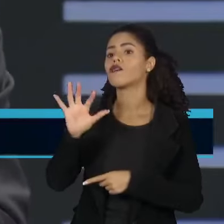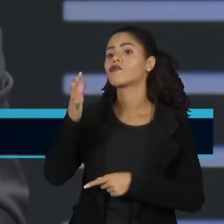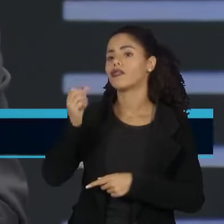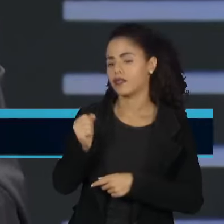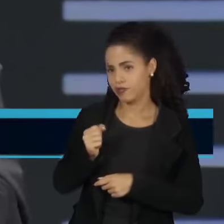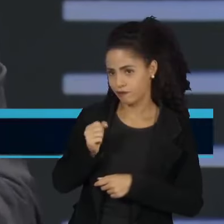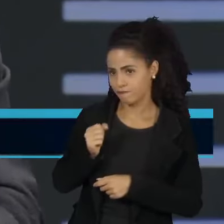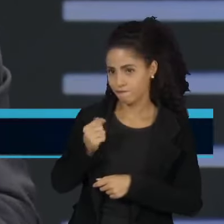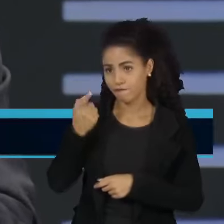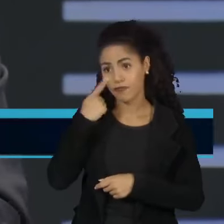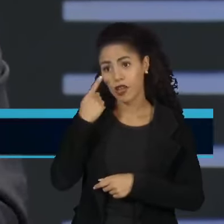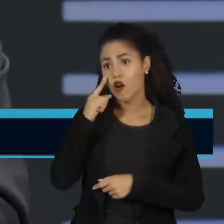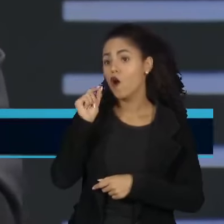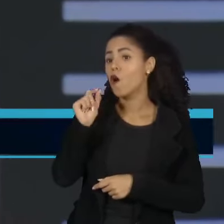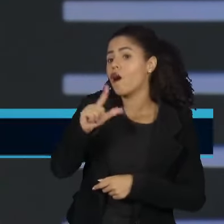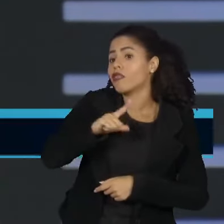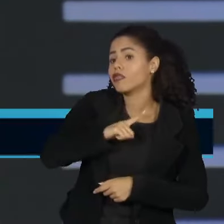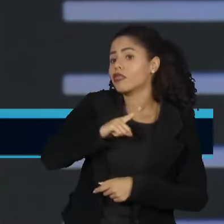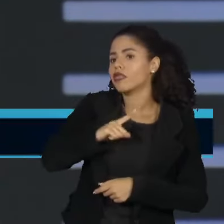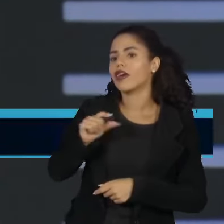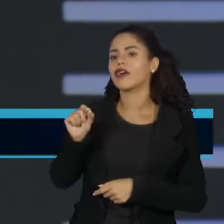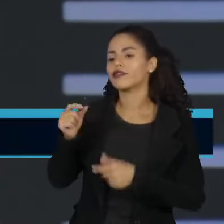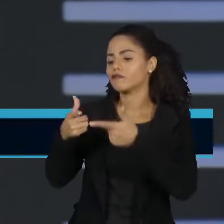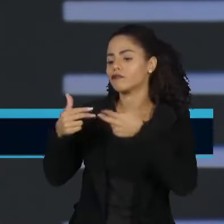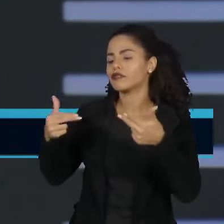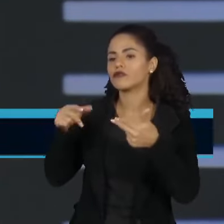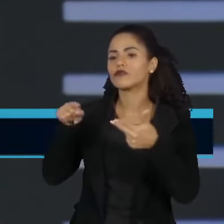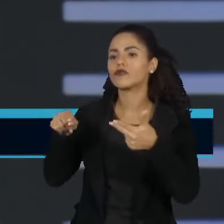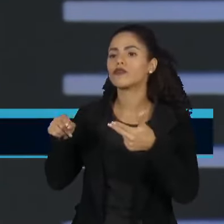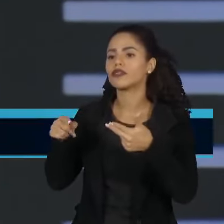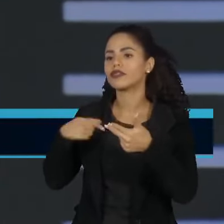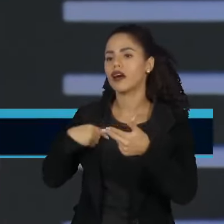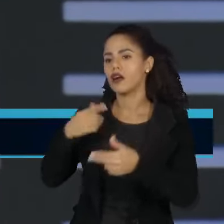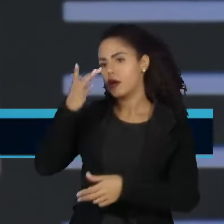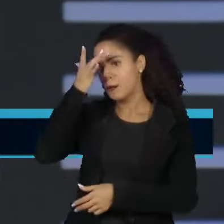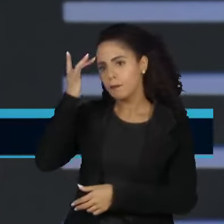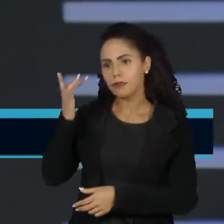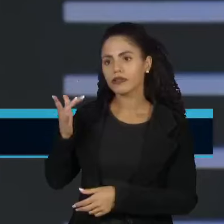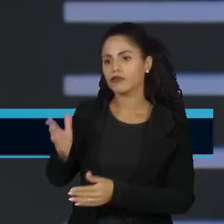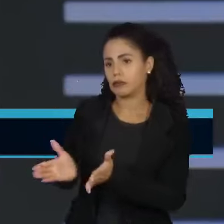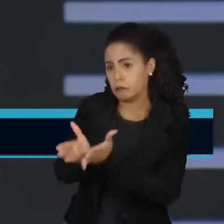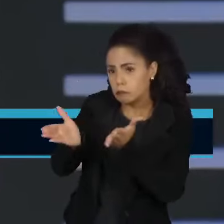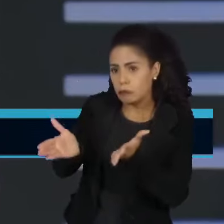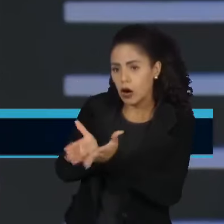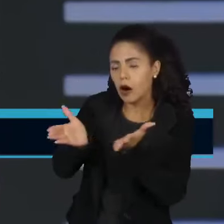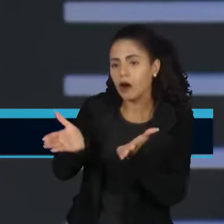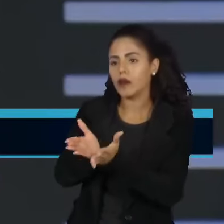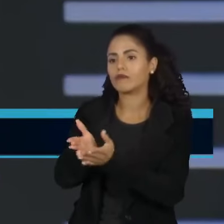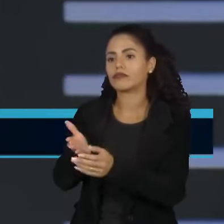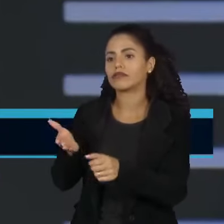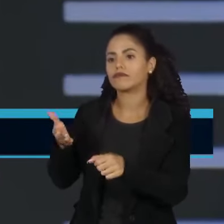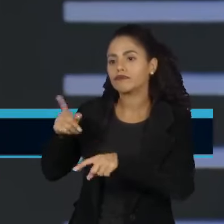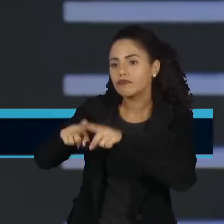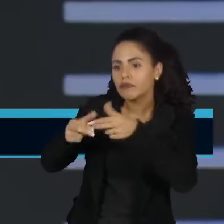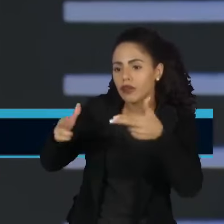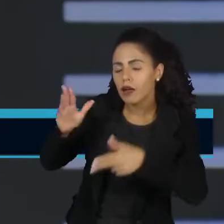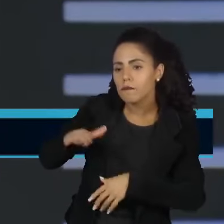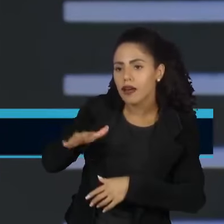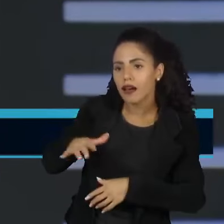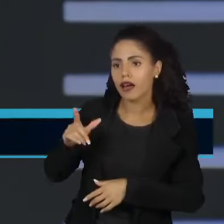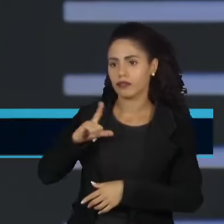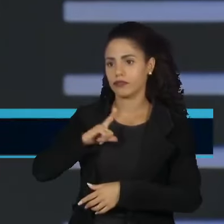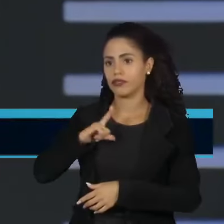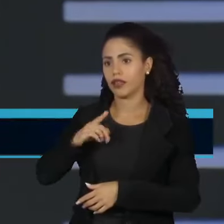resolver. Né? De um lado, você tem um fato de uma parte da classe média baixa, principalmente, estar com acesso a produtos de consumo,